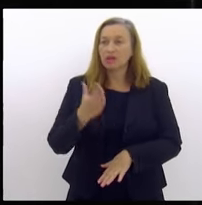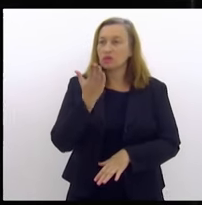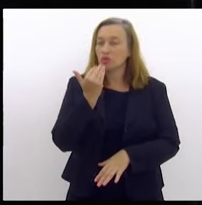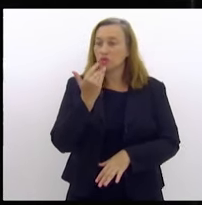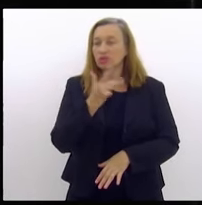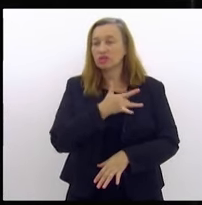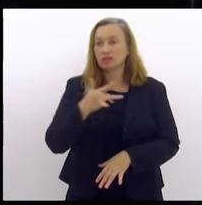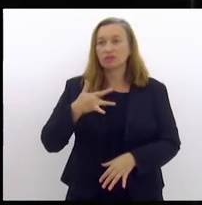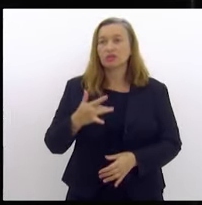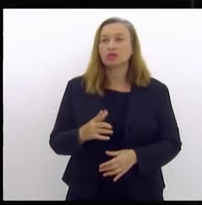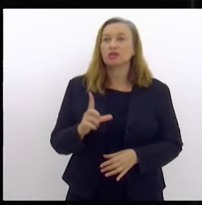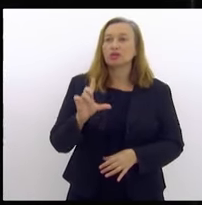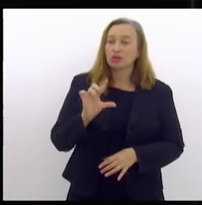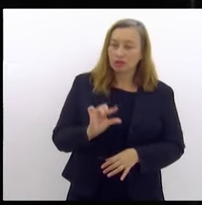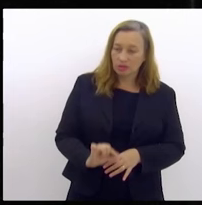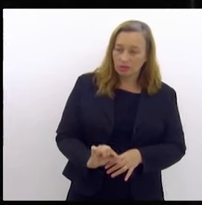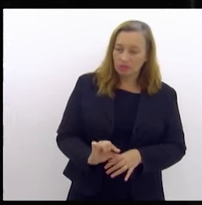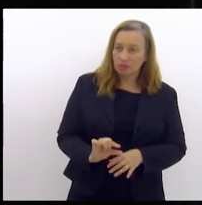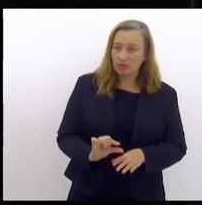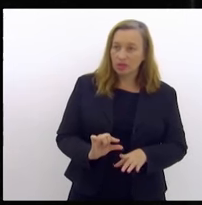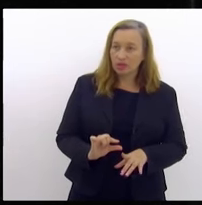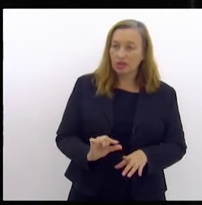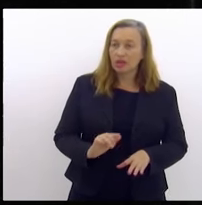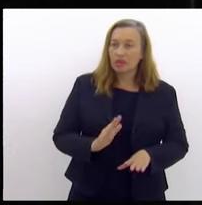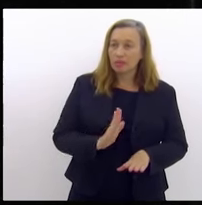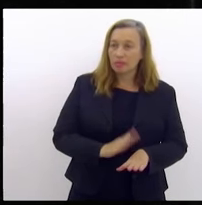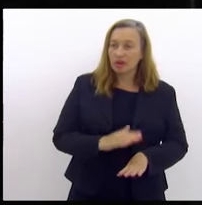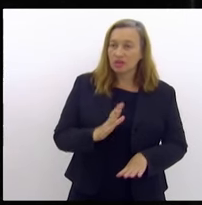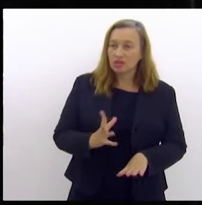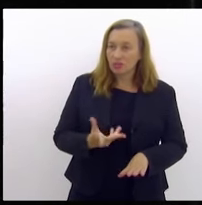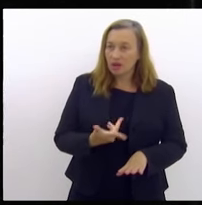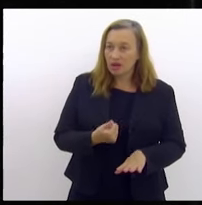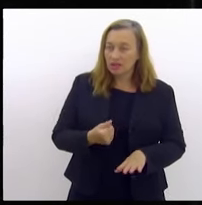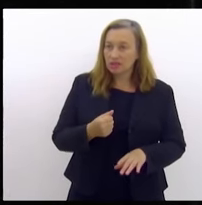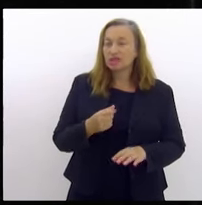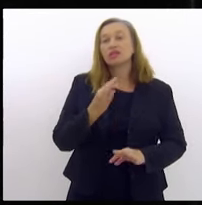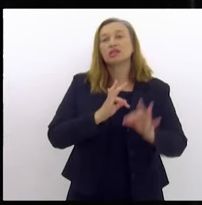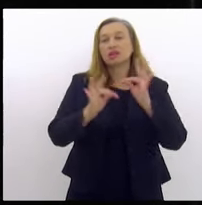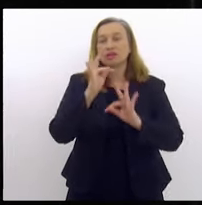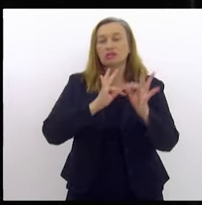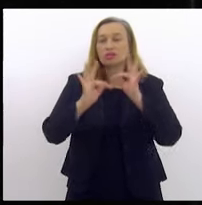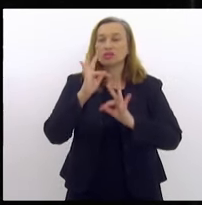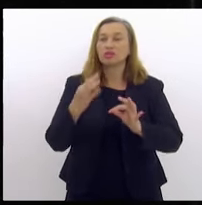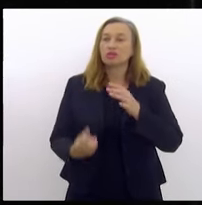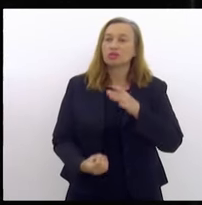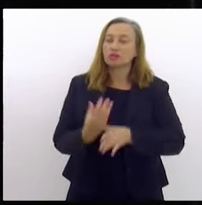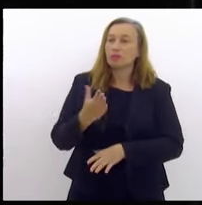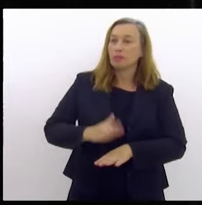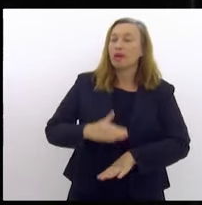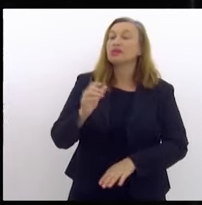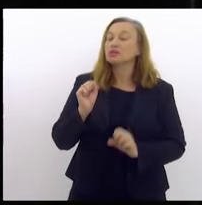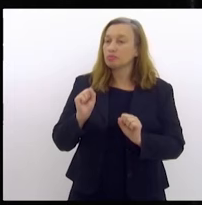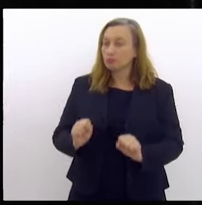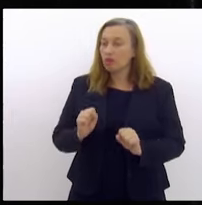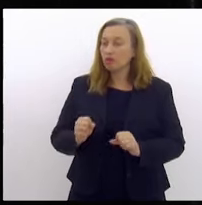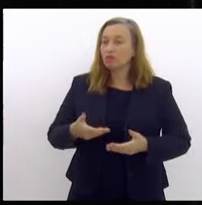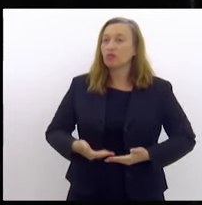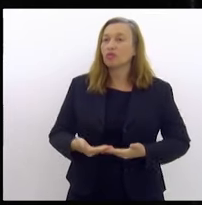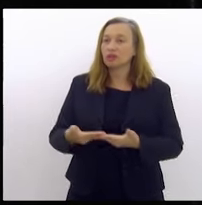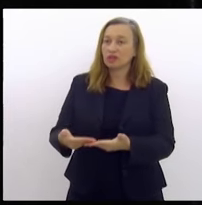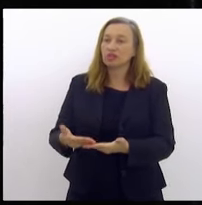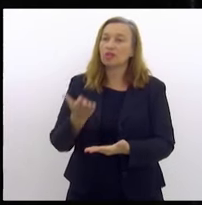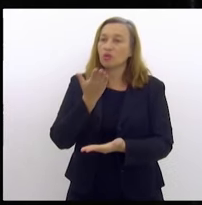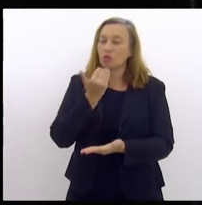alimentos saudáveis. Tem muito mais condições, meios, tecnologias de produção, mas podem oferecer